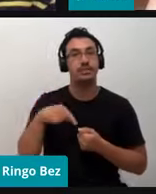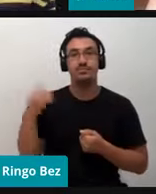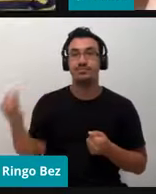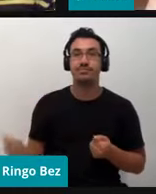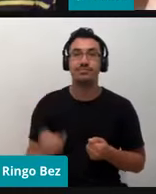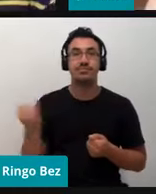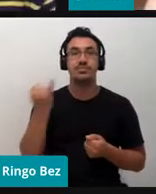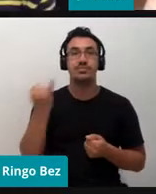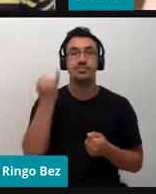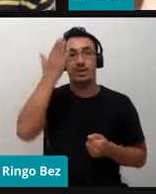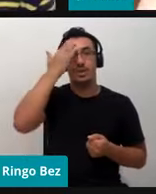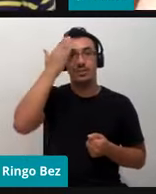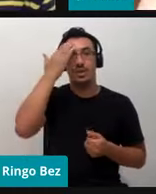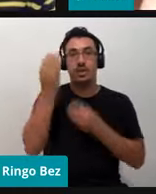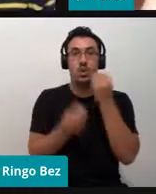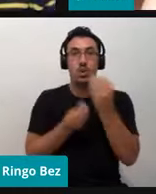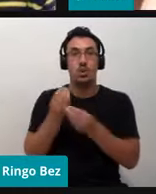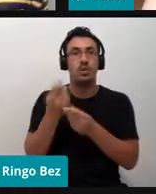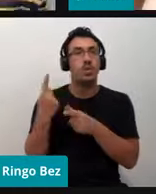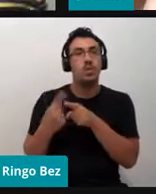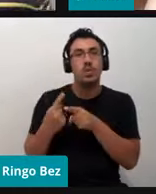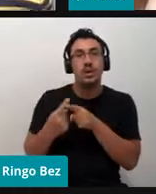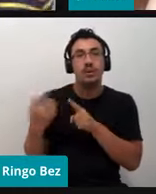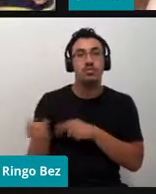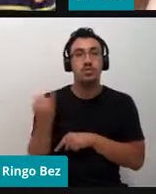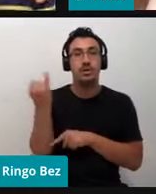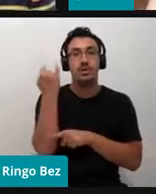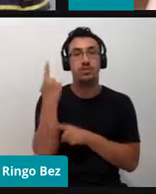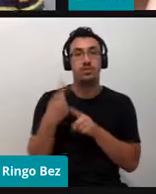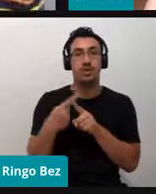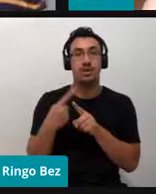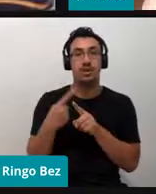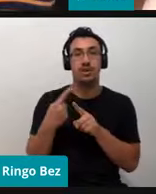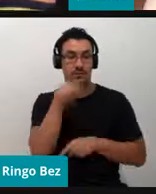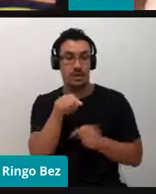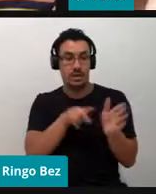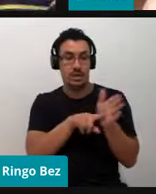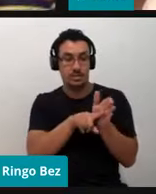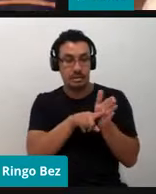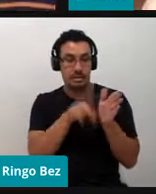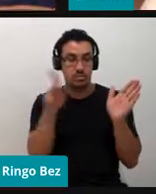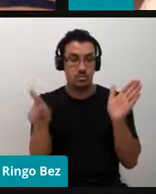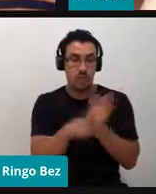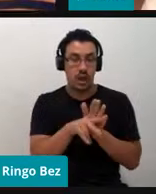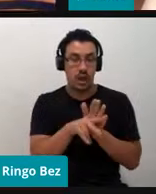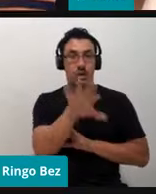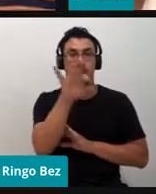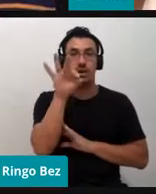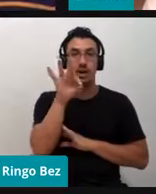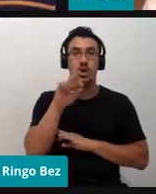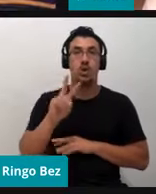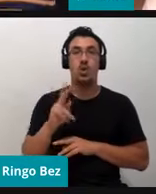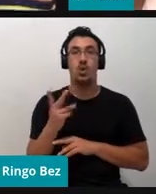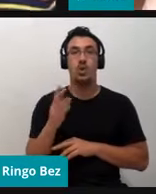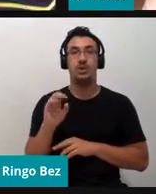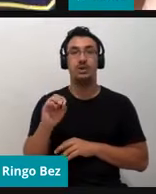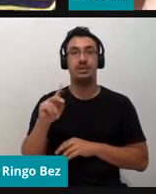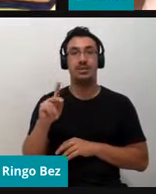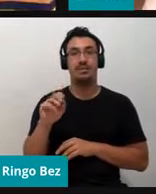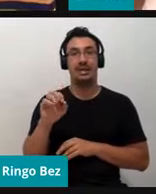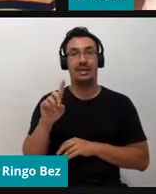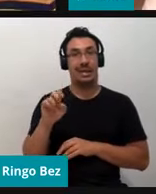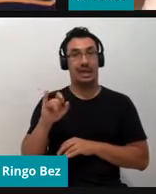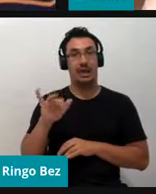ter um acompanhamento. Por que ela é importante? Porque é a partir desta verificação de quem que é o hospedeiro intermediário que a gente consegue